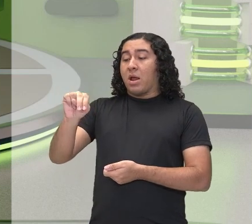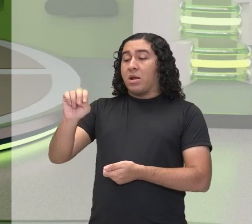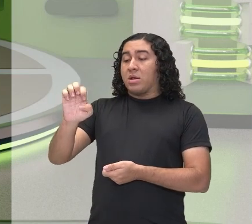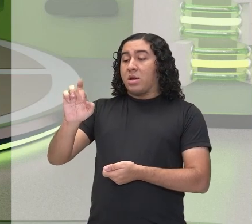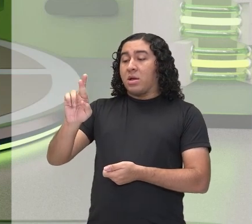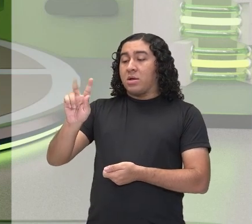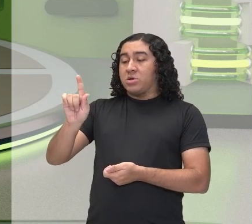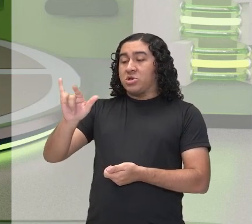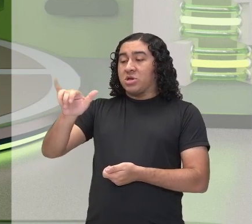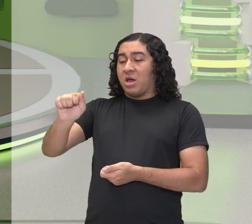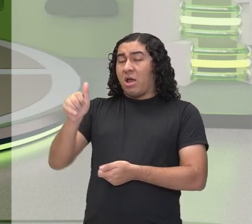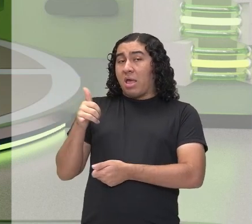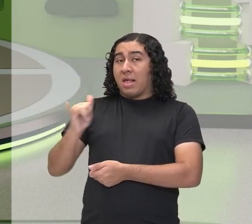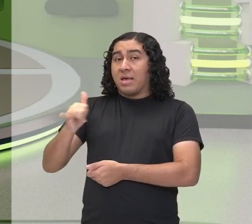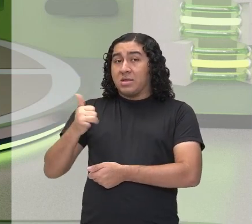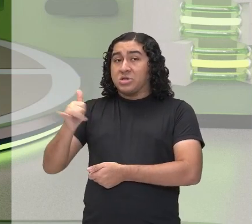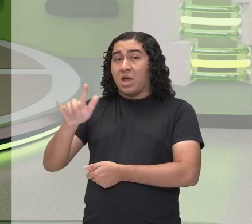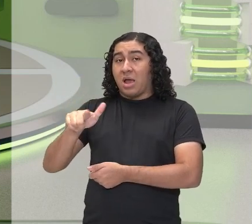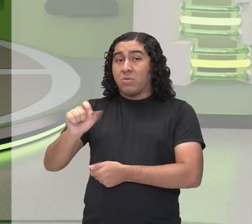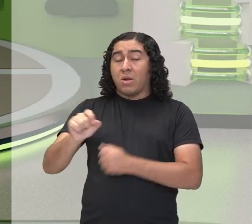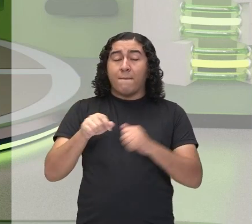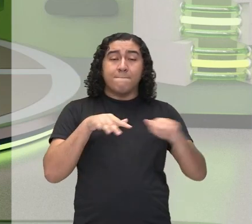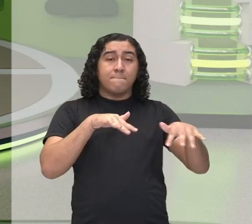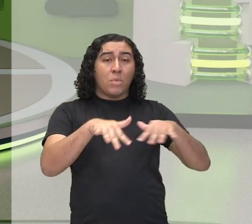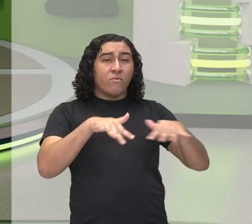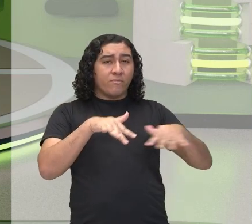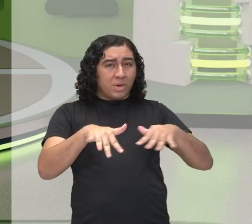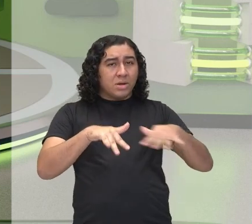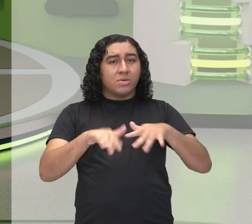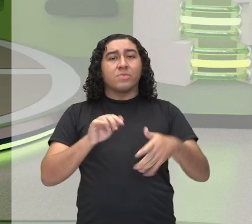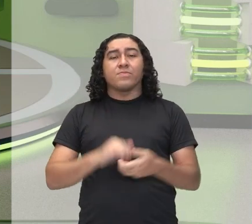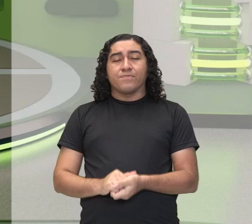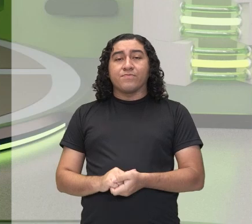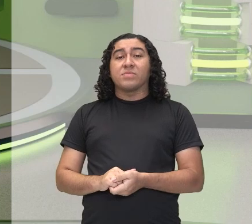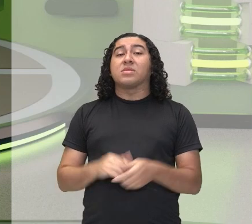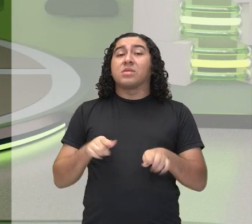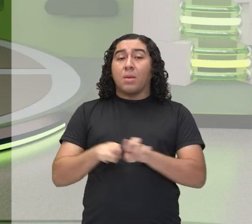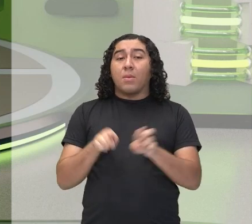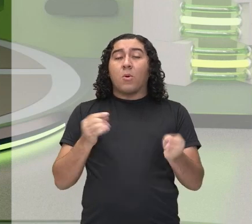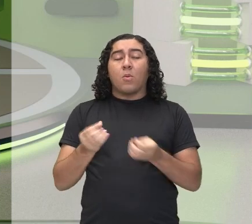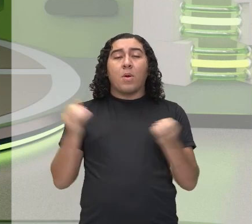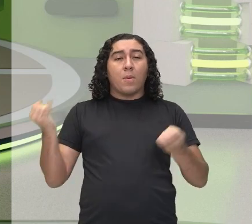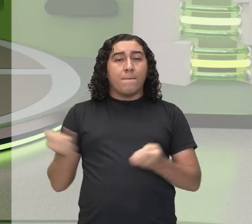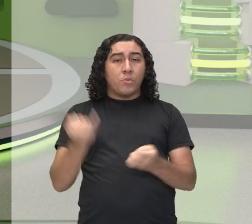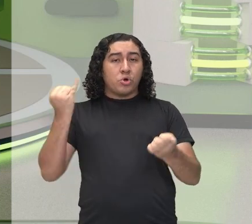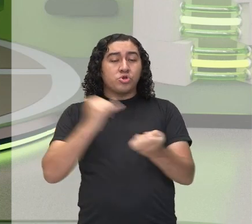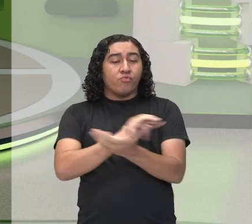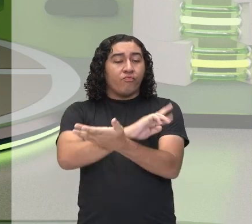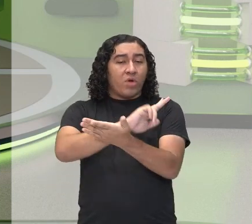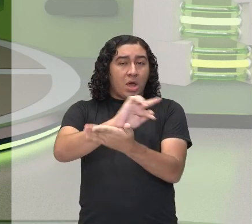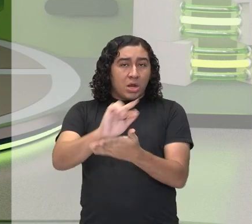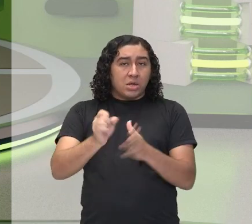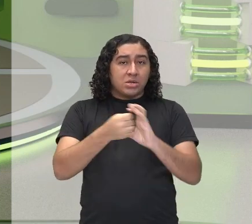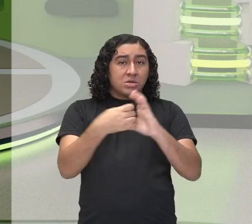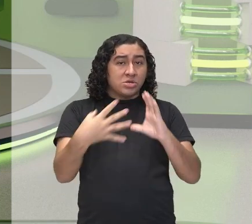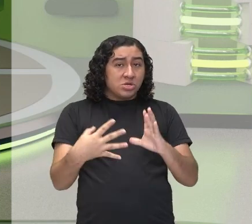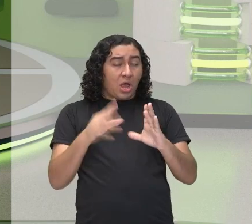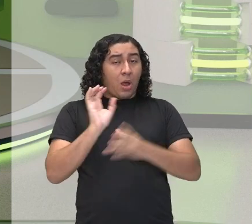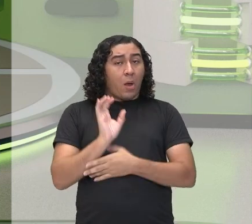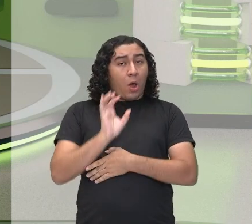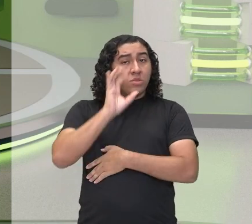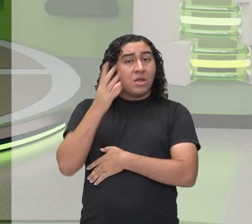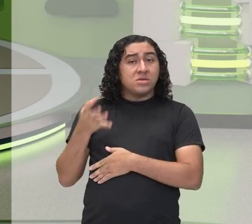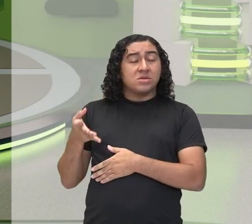aí sobre a necessidade de movimento, a importância da energia em diversos fatores que estão acontecendo